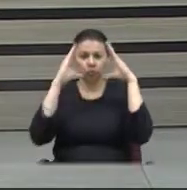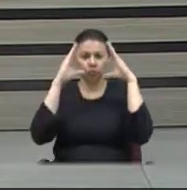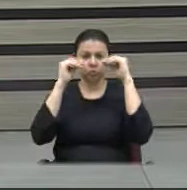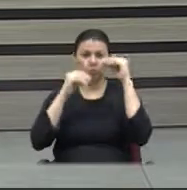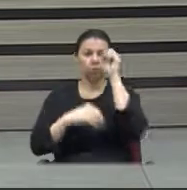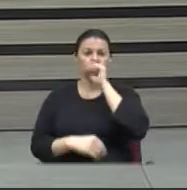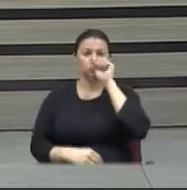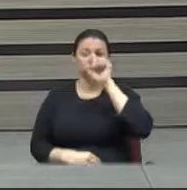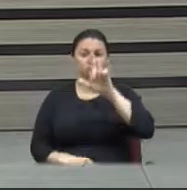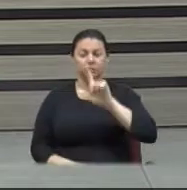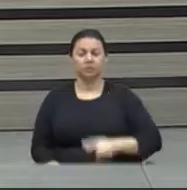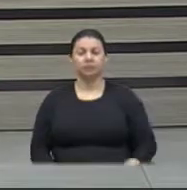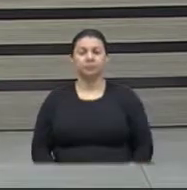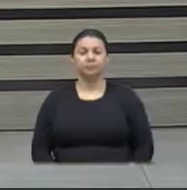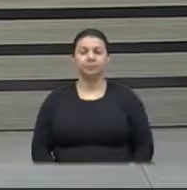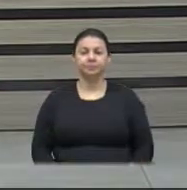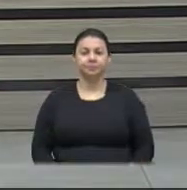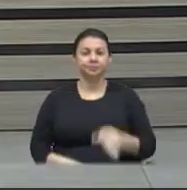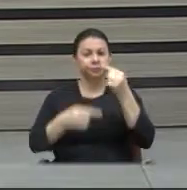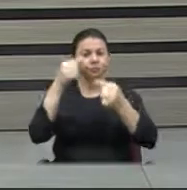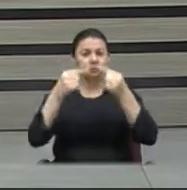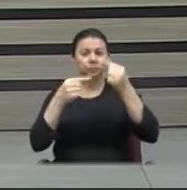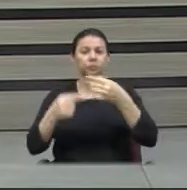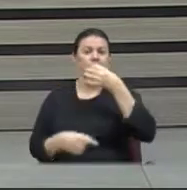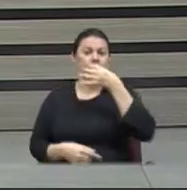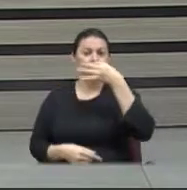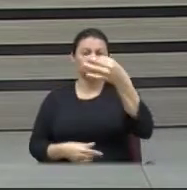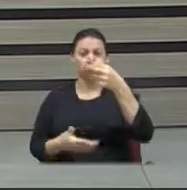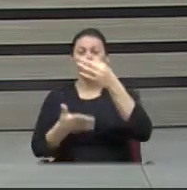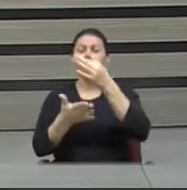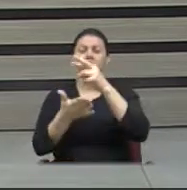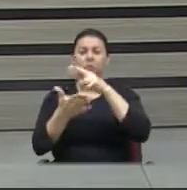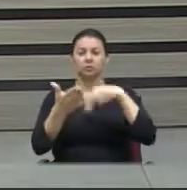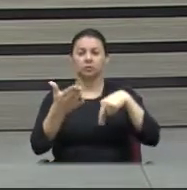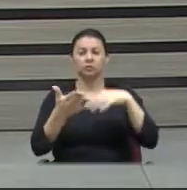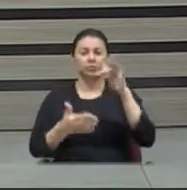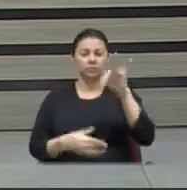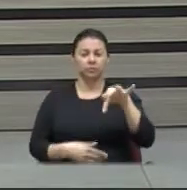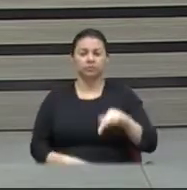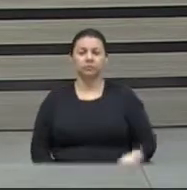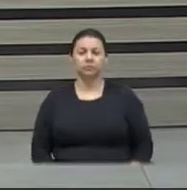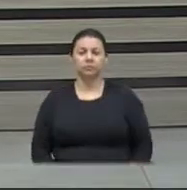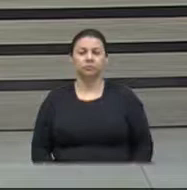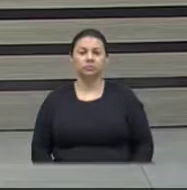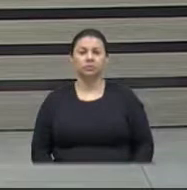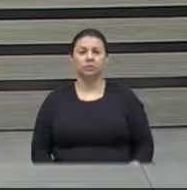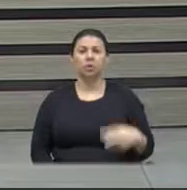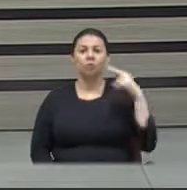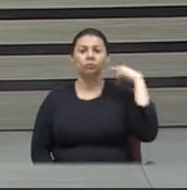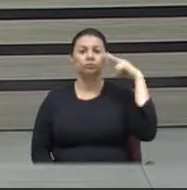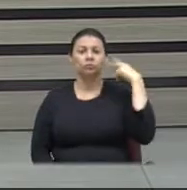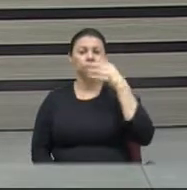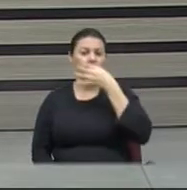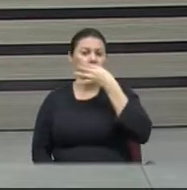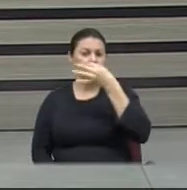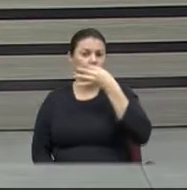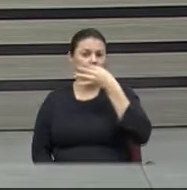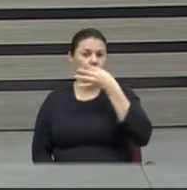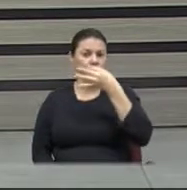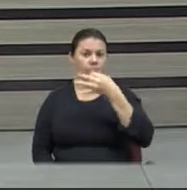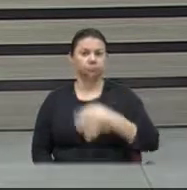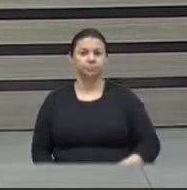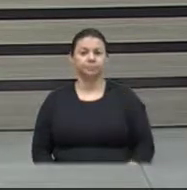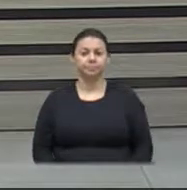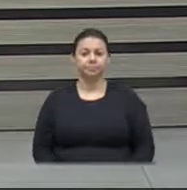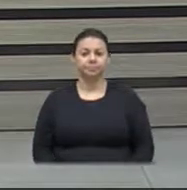providências está em discussão e redação final elaborado pela comissão permanente de constituição justiça e redação